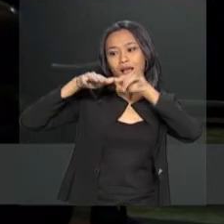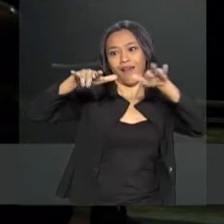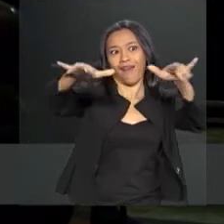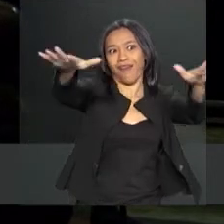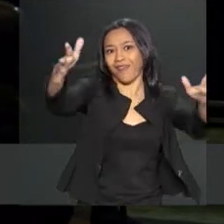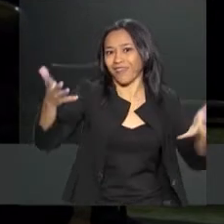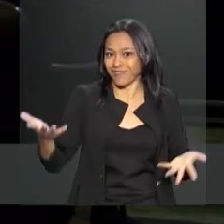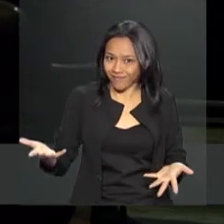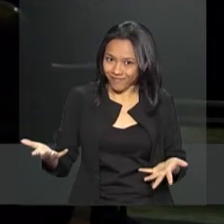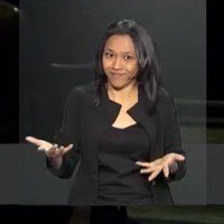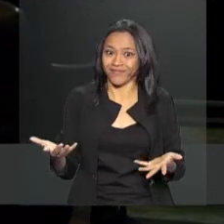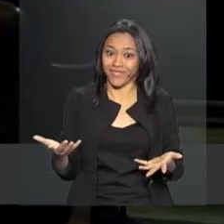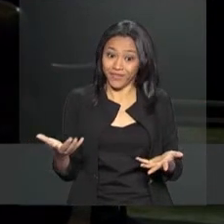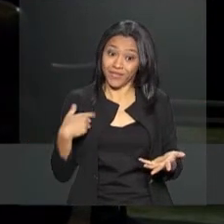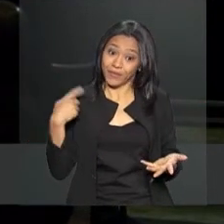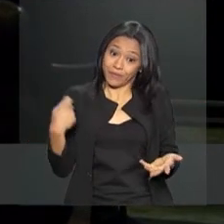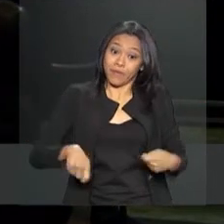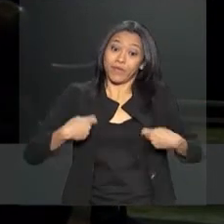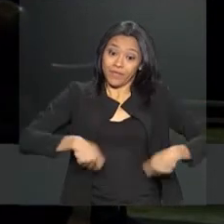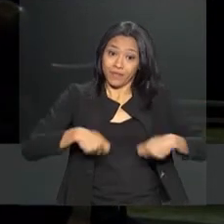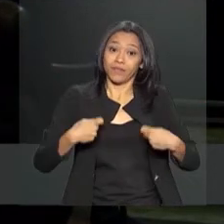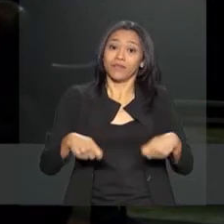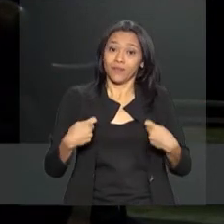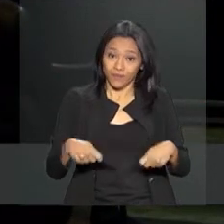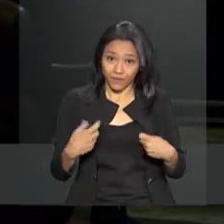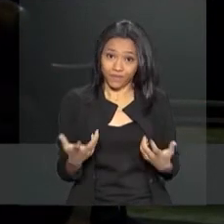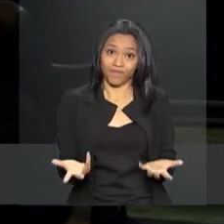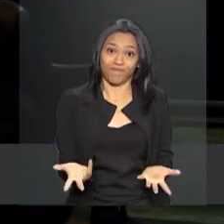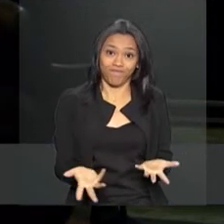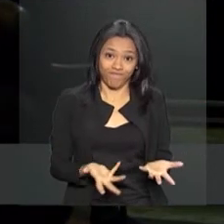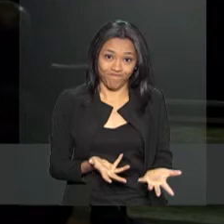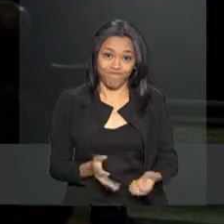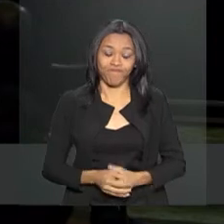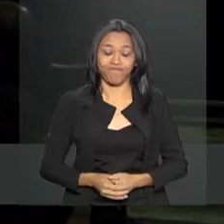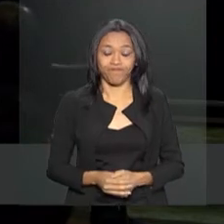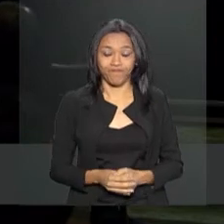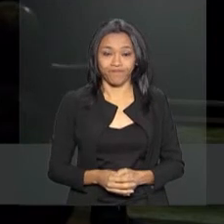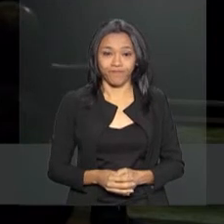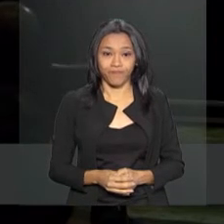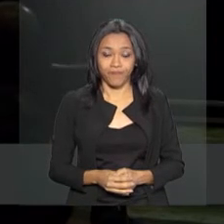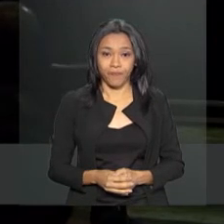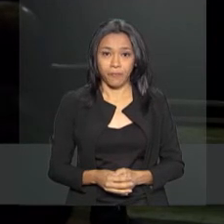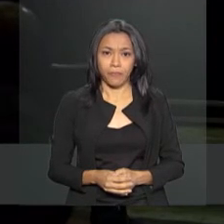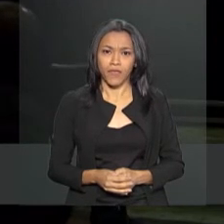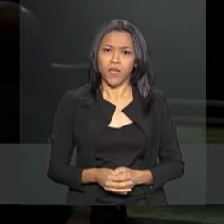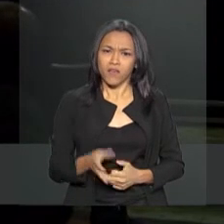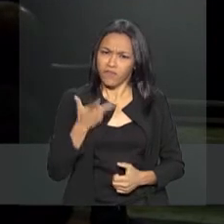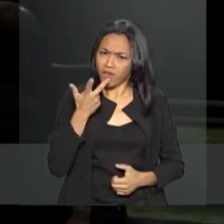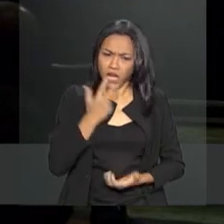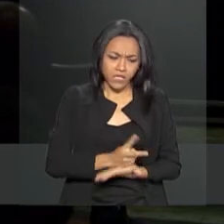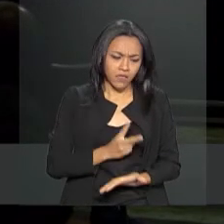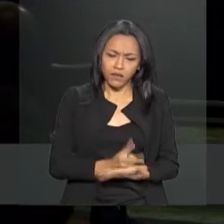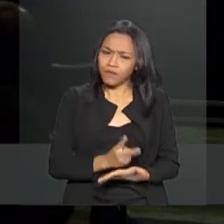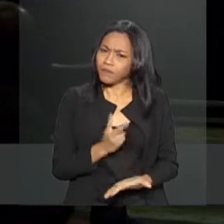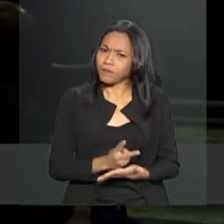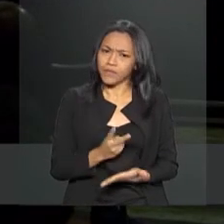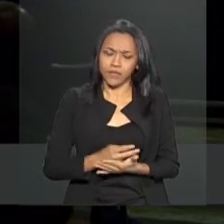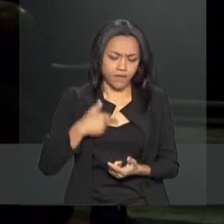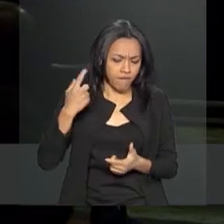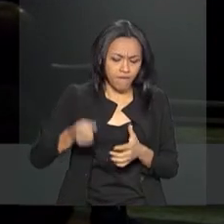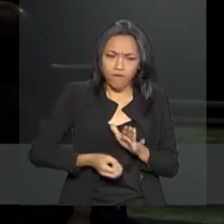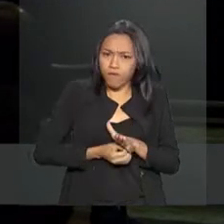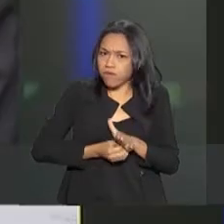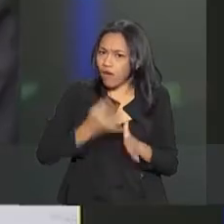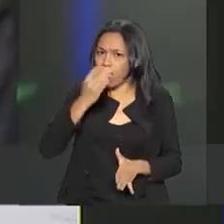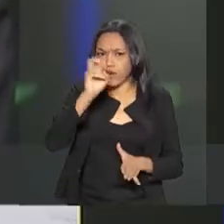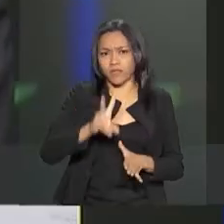Então é preciso dizê-las a todo momento, repeti-las,